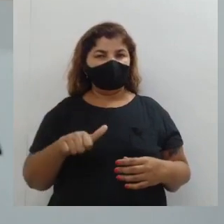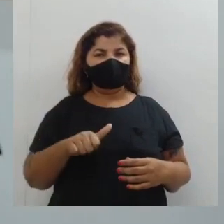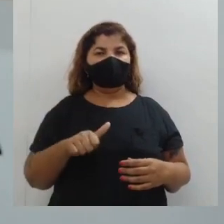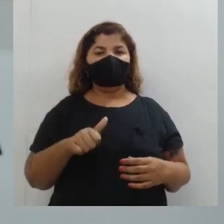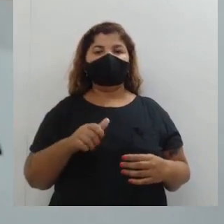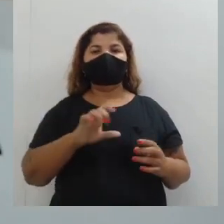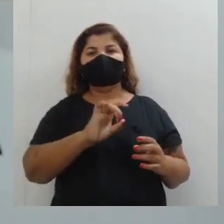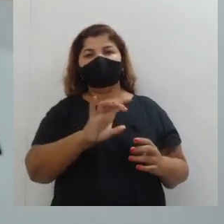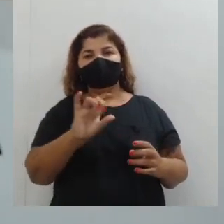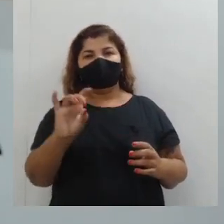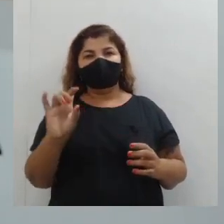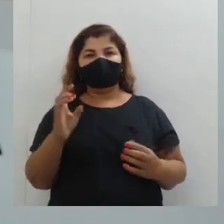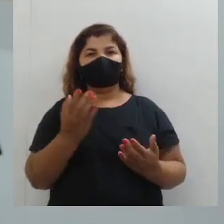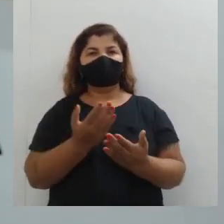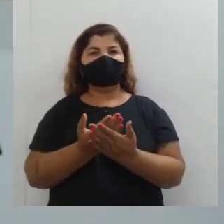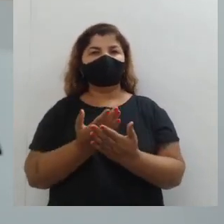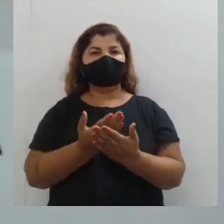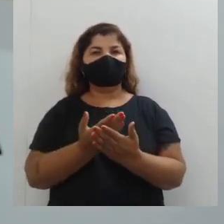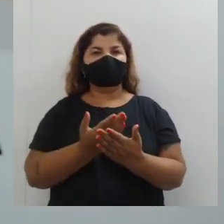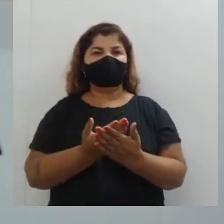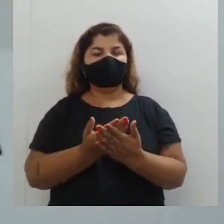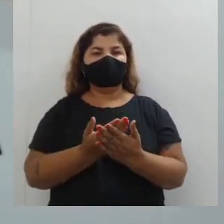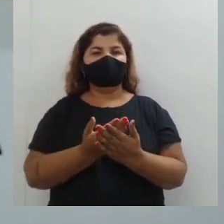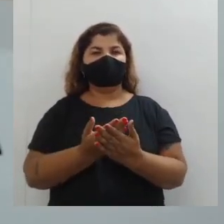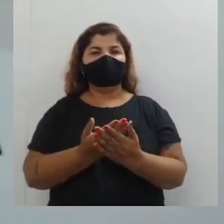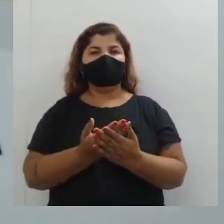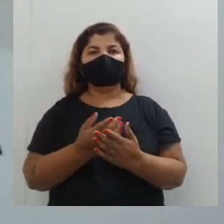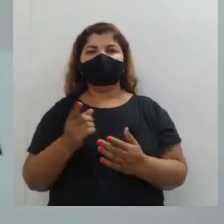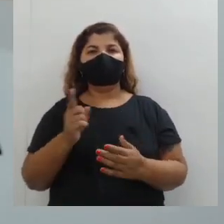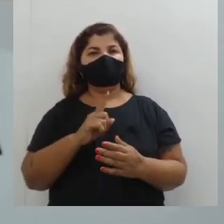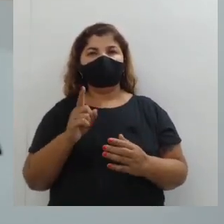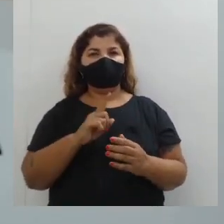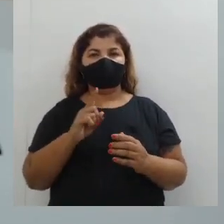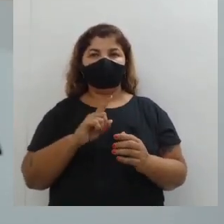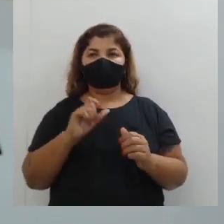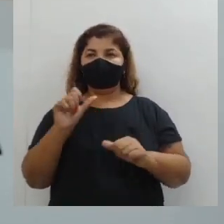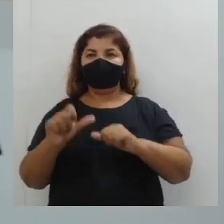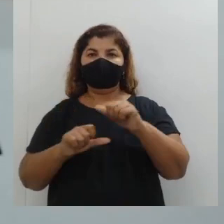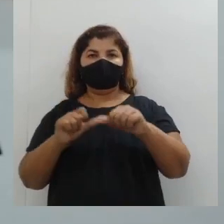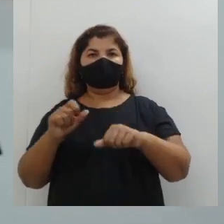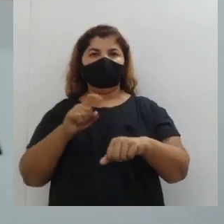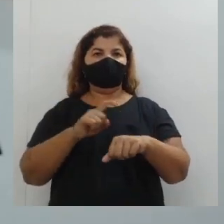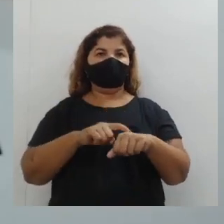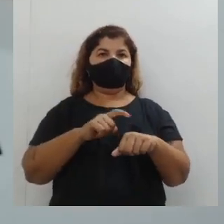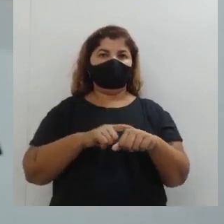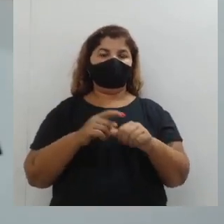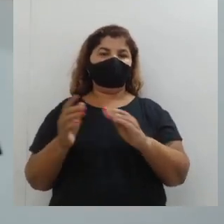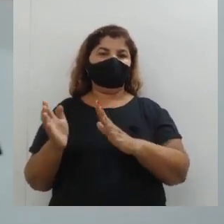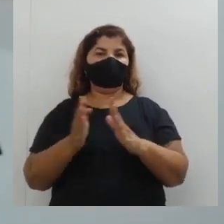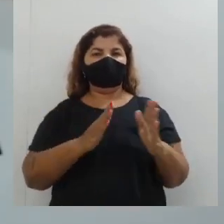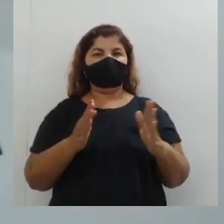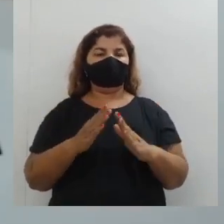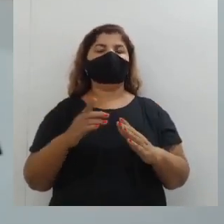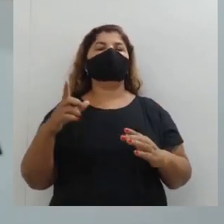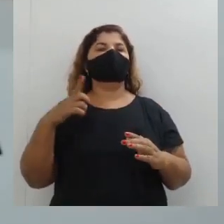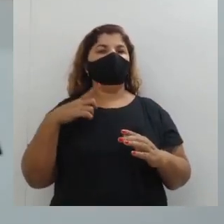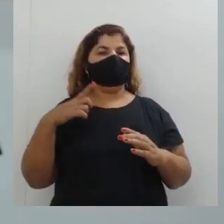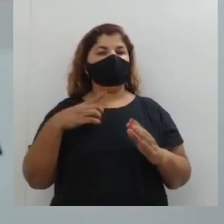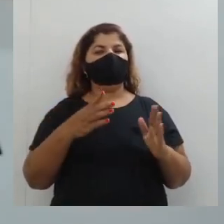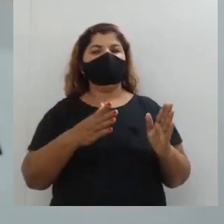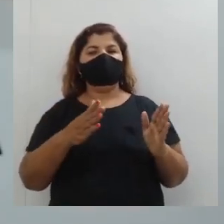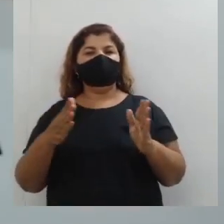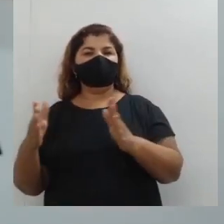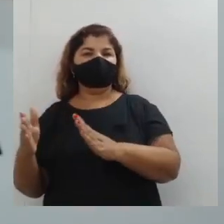cada escola, ela não se formou de uma hora para outra. Houve um período de transição,